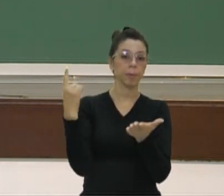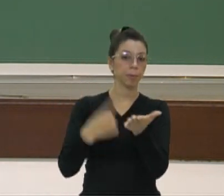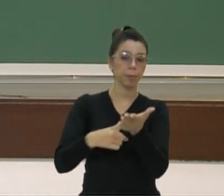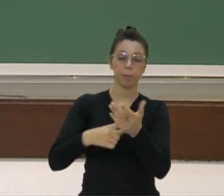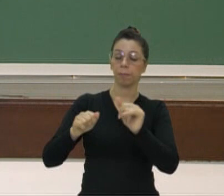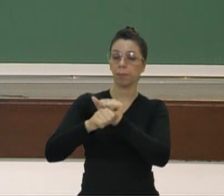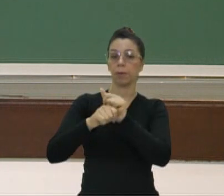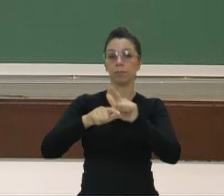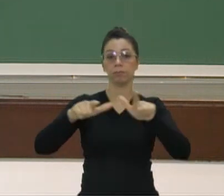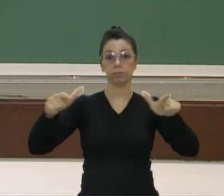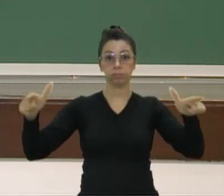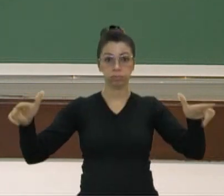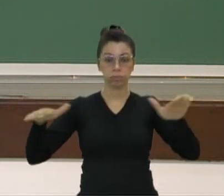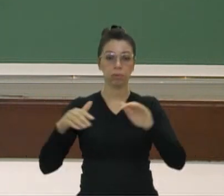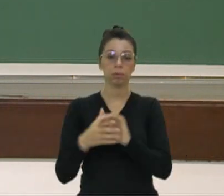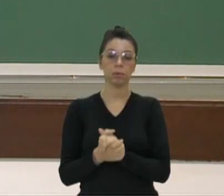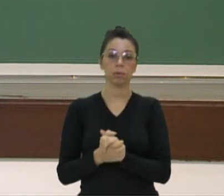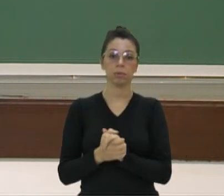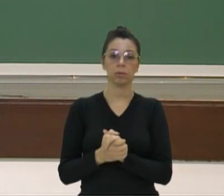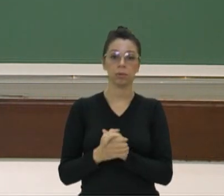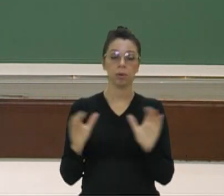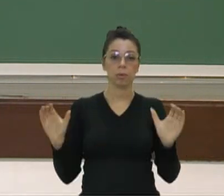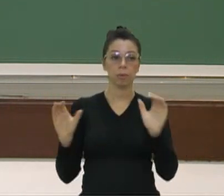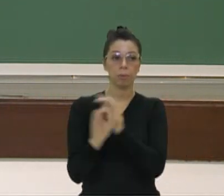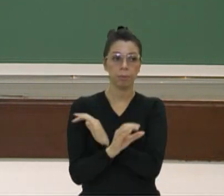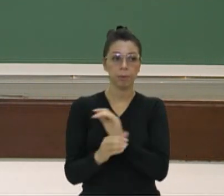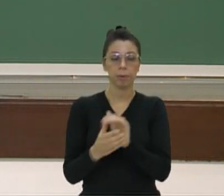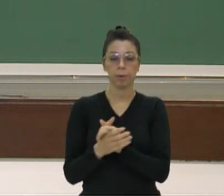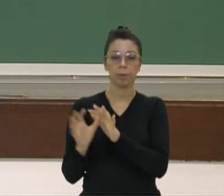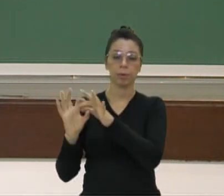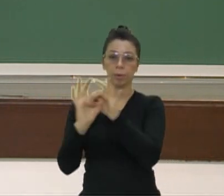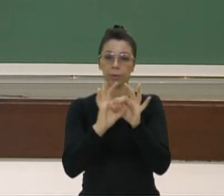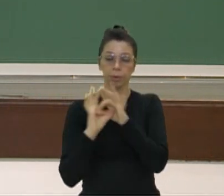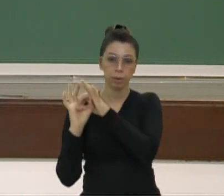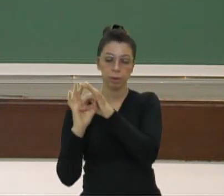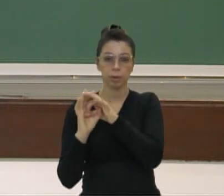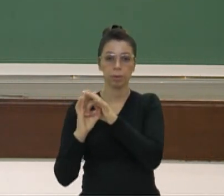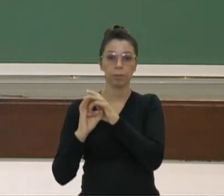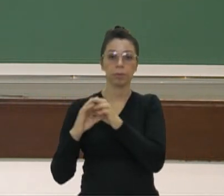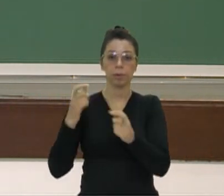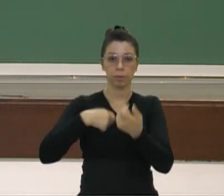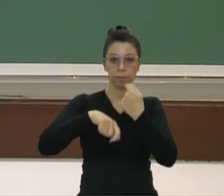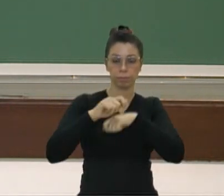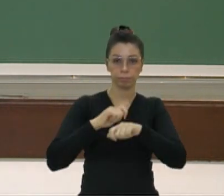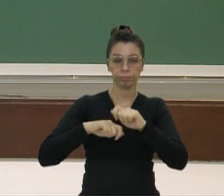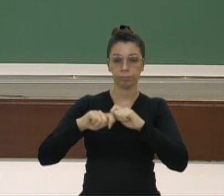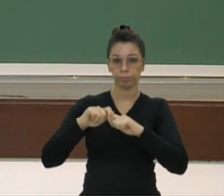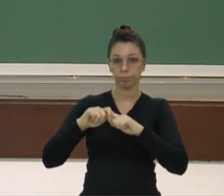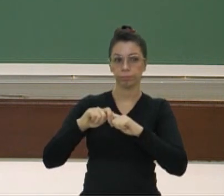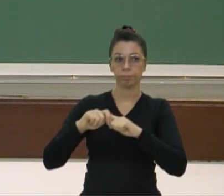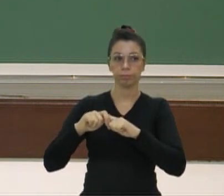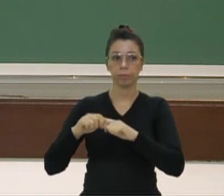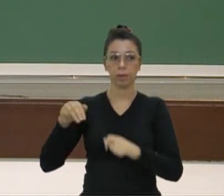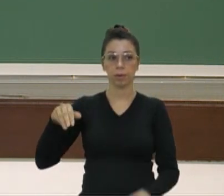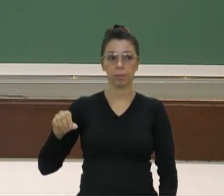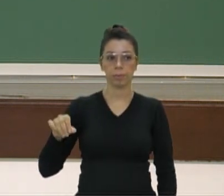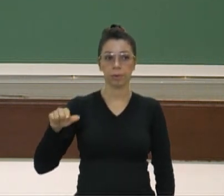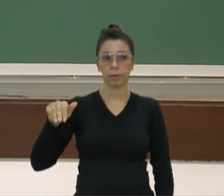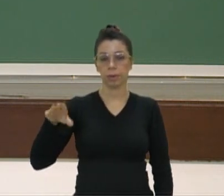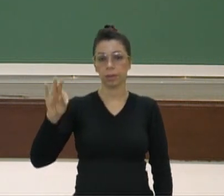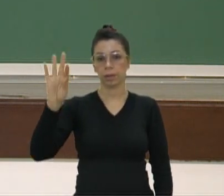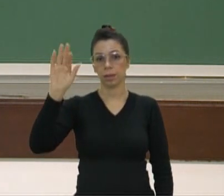mais amplo, o mais completo, união econômica e monetária. Então, nesta ordem de importância, mas agora